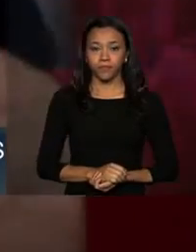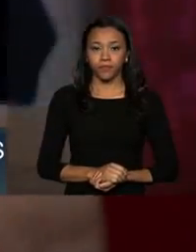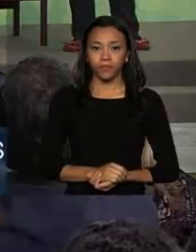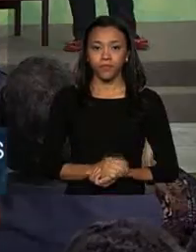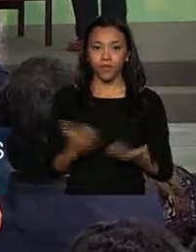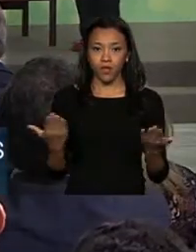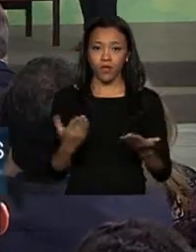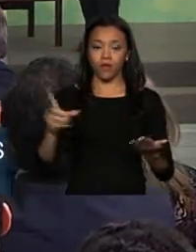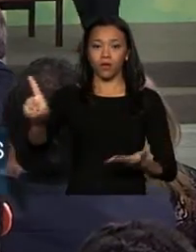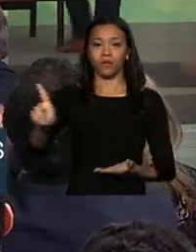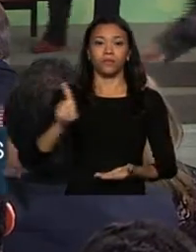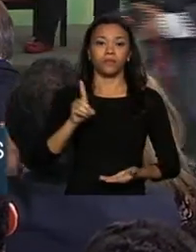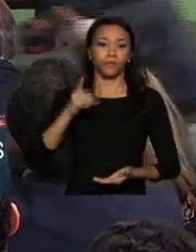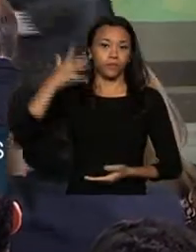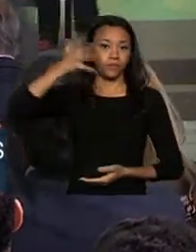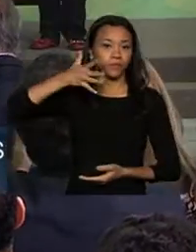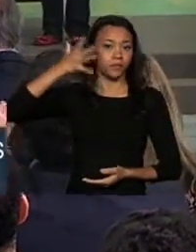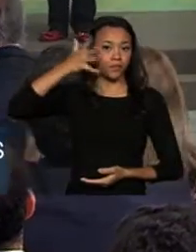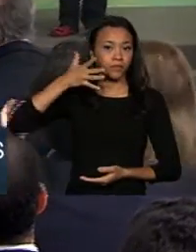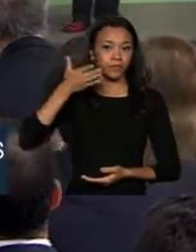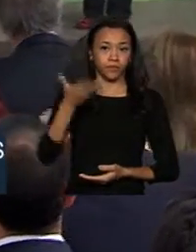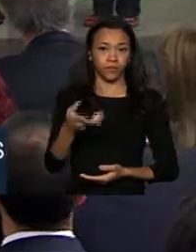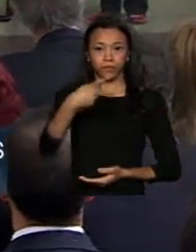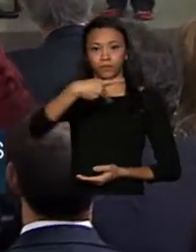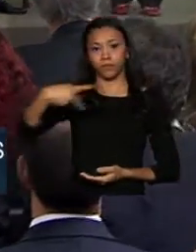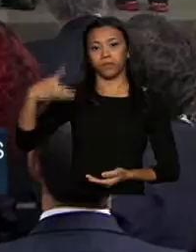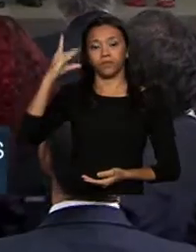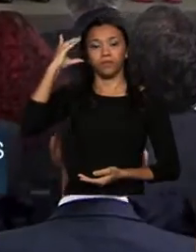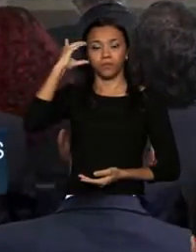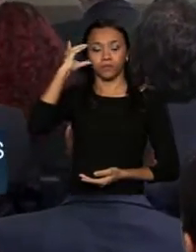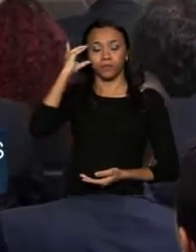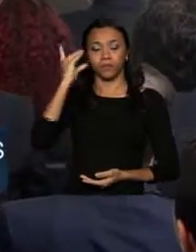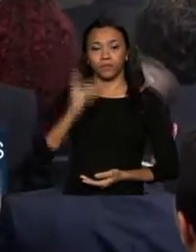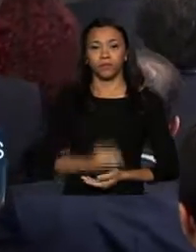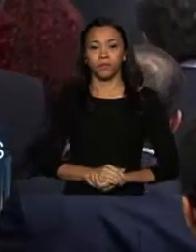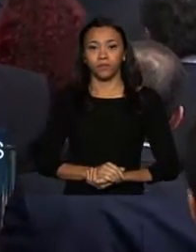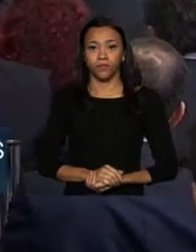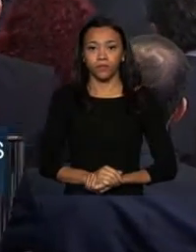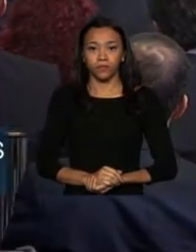Com a palavra, a Presidenta da República, Dilma Rousseff.